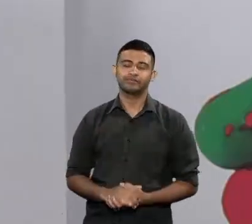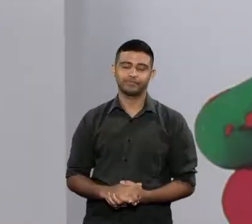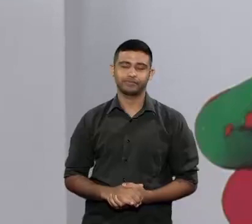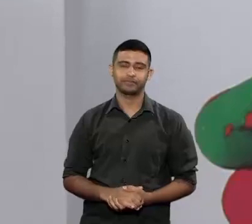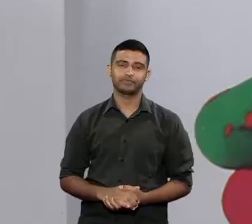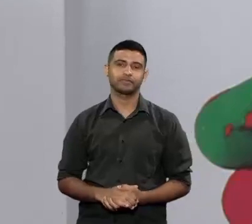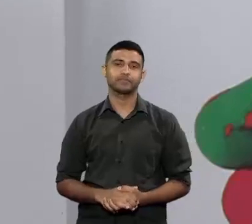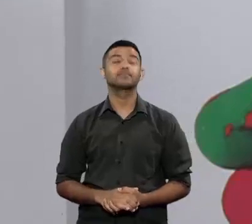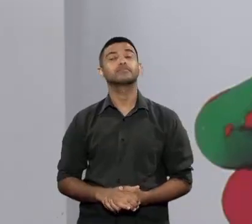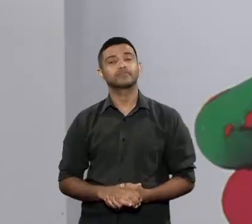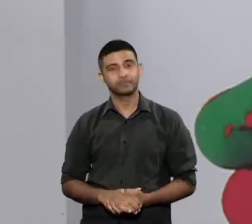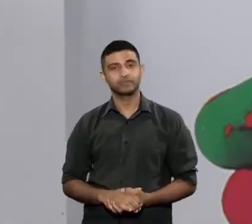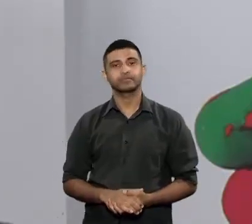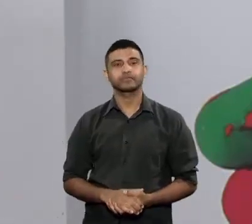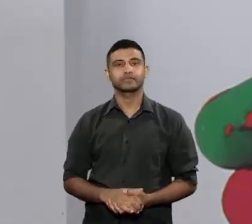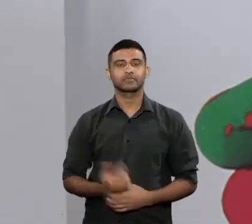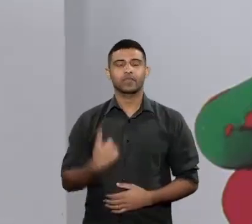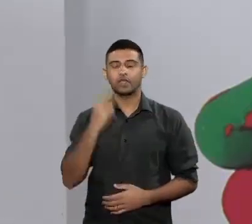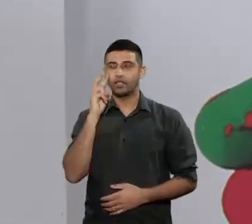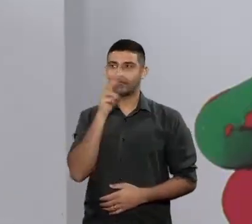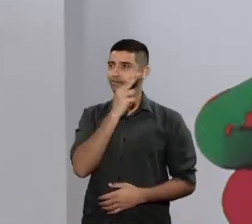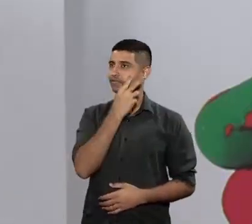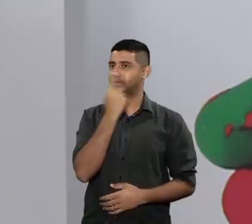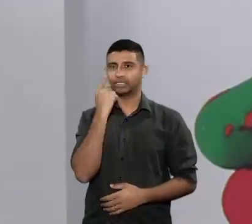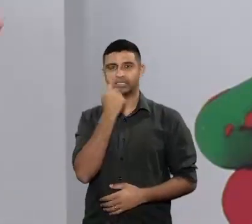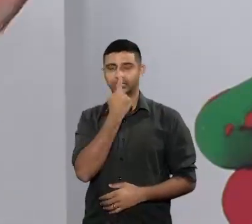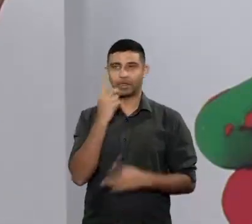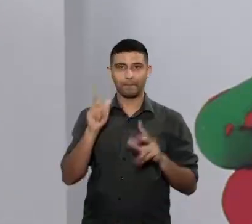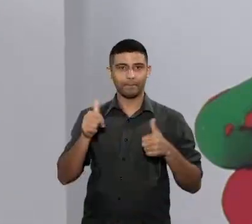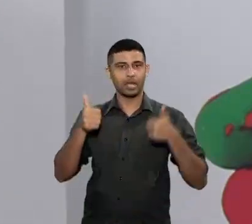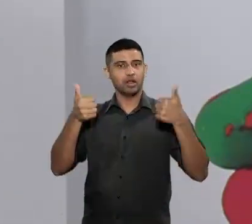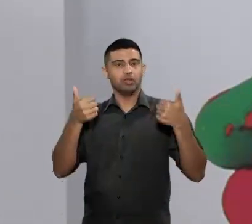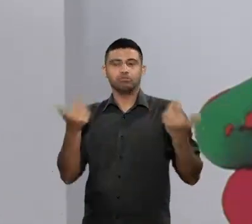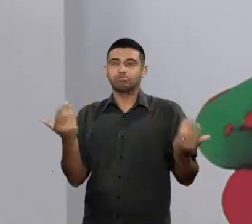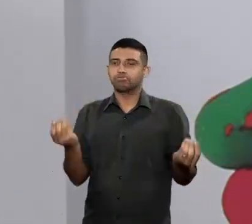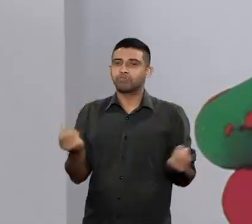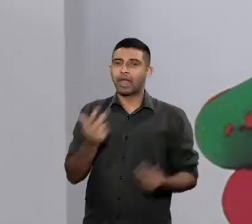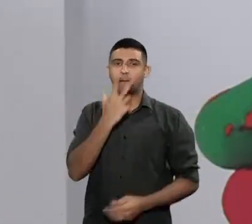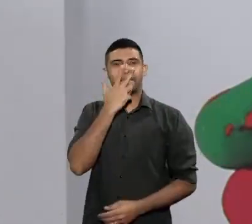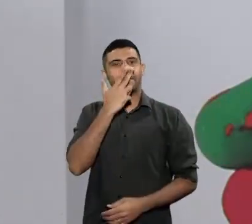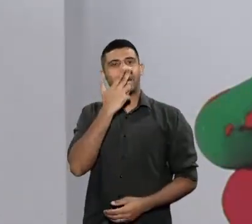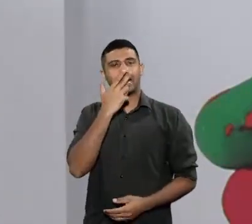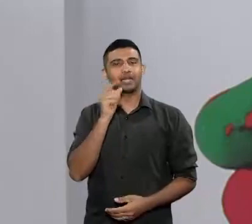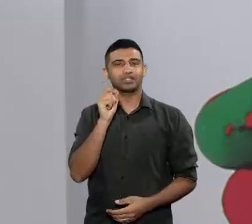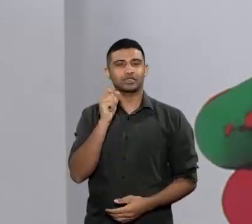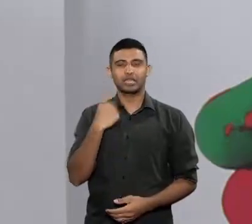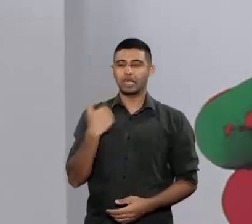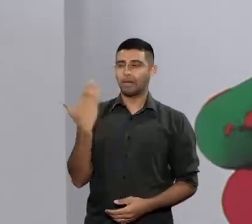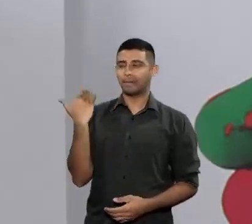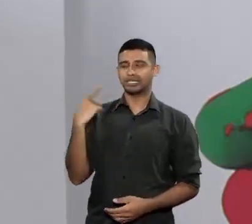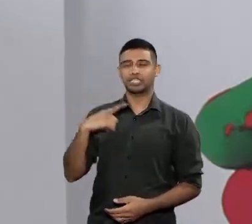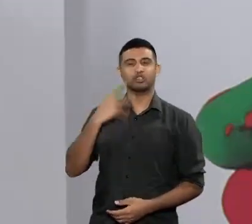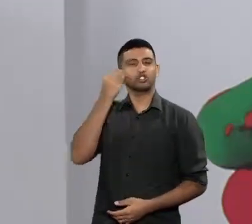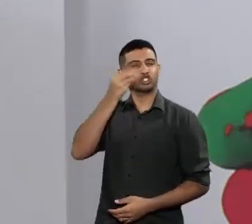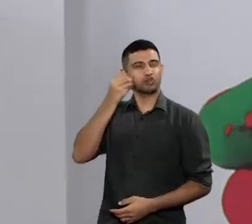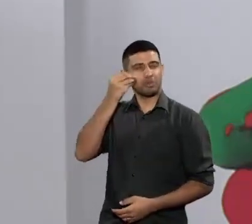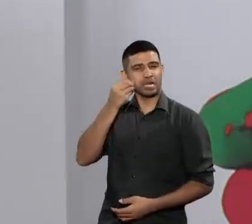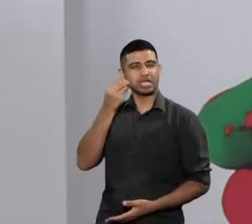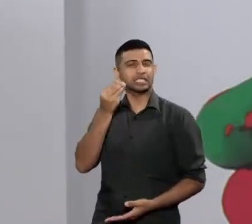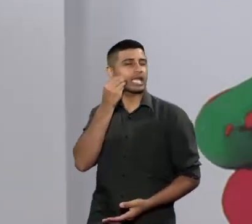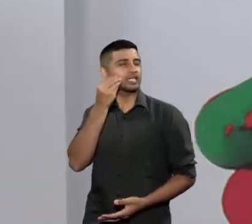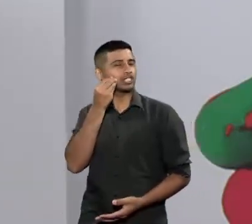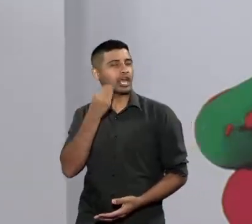Bom, além da visão ficar bem melhor... Parece que, tipo, eu fazia experimentos, né? Eu